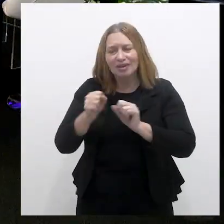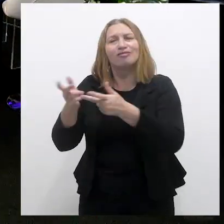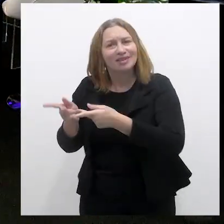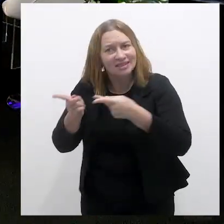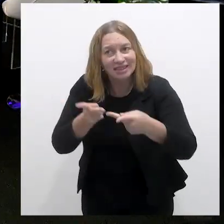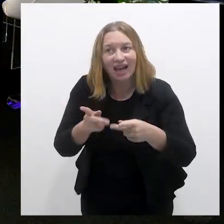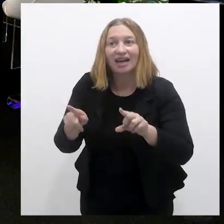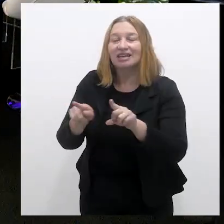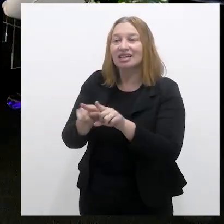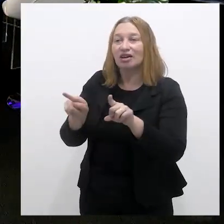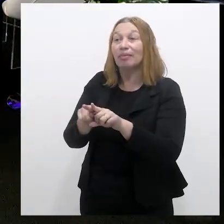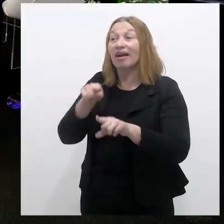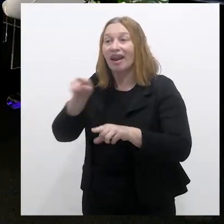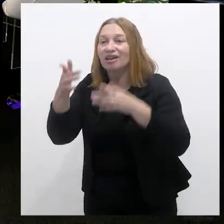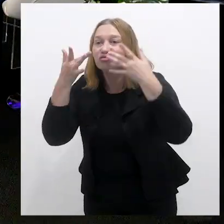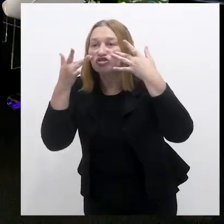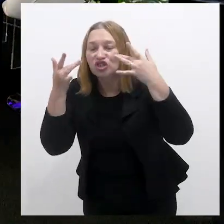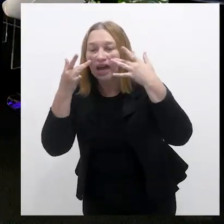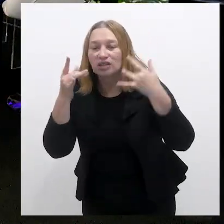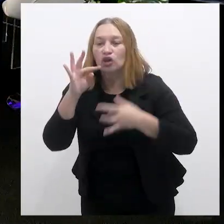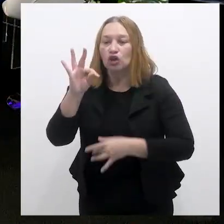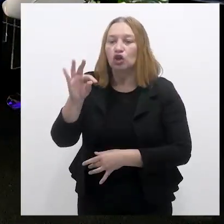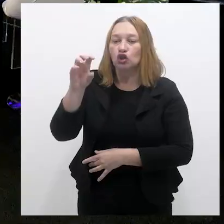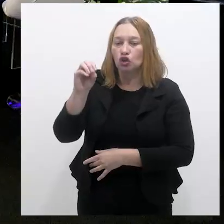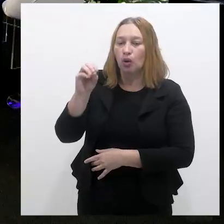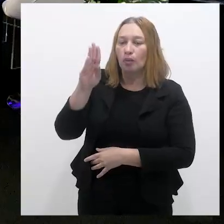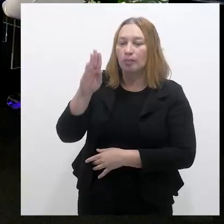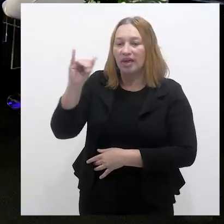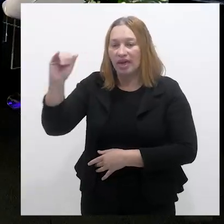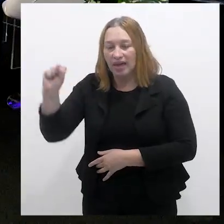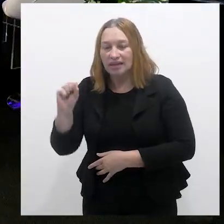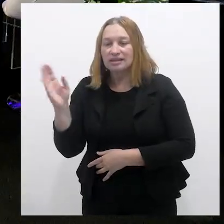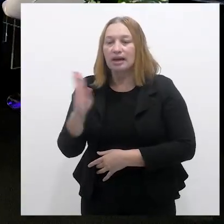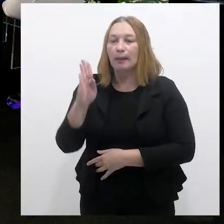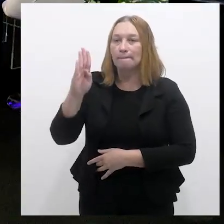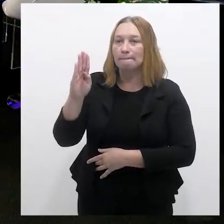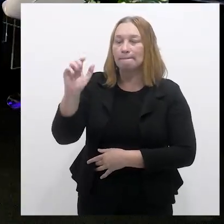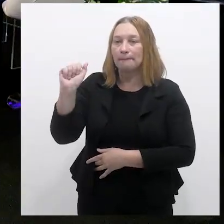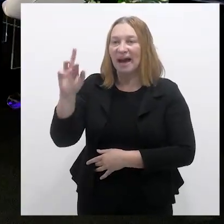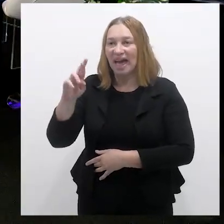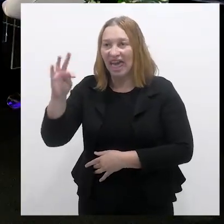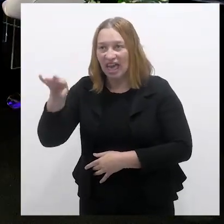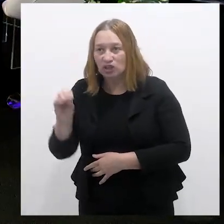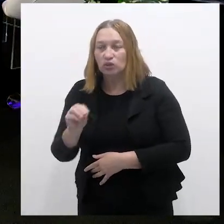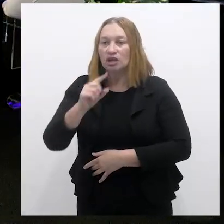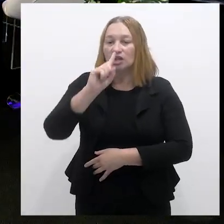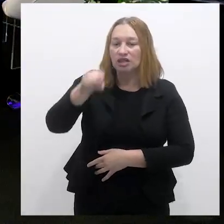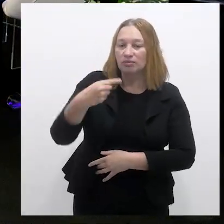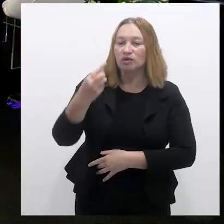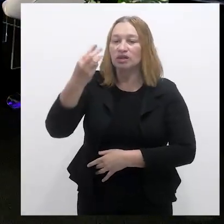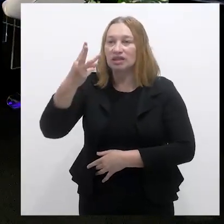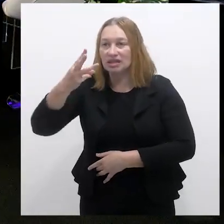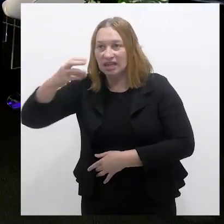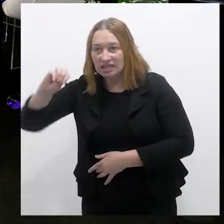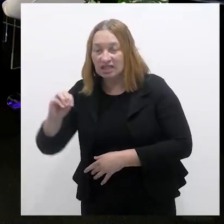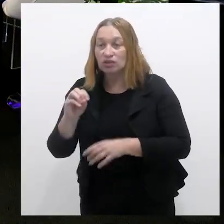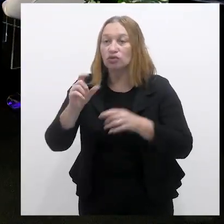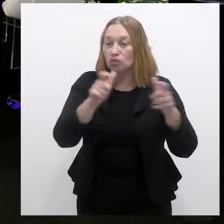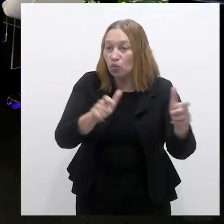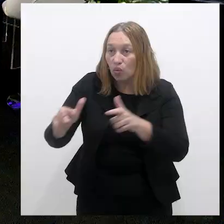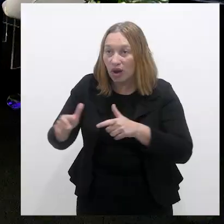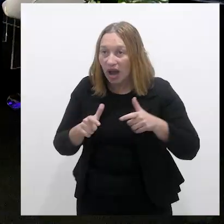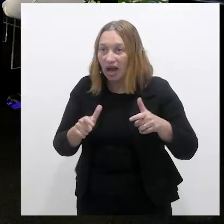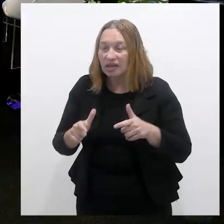puder, vá visitar. E visite-nos lá no Teatro Tobias Barreto, um teatro magnífico de 1.300 lugares. E nós realizamos